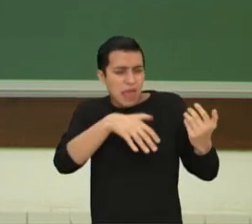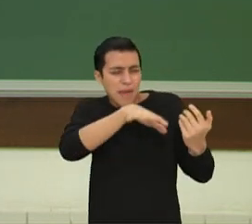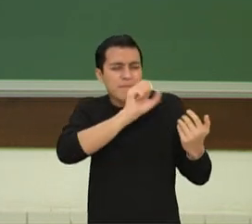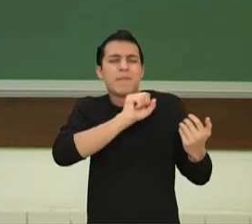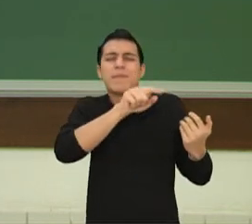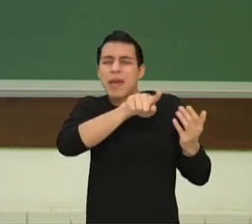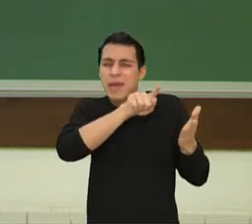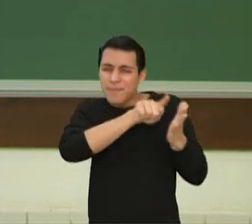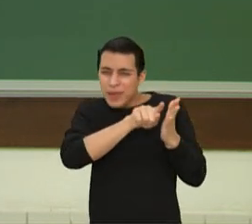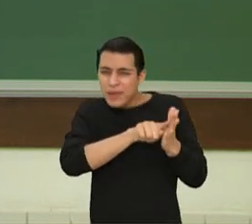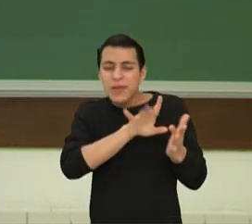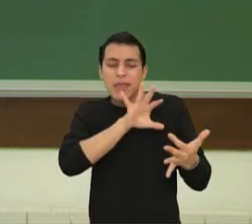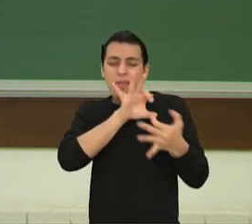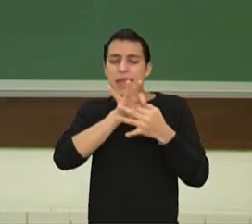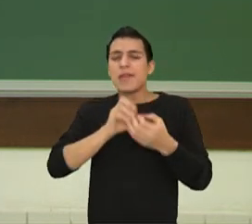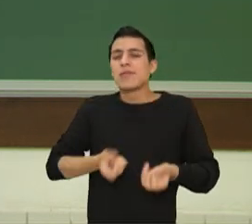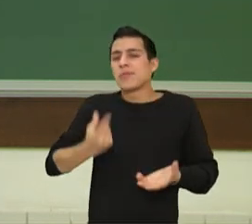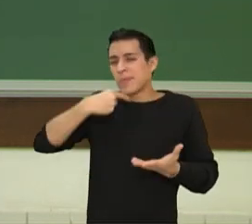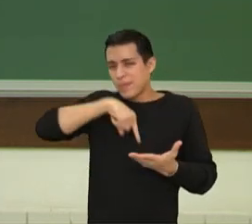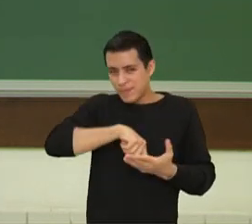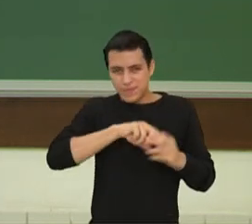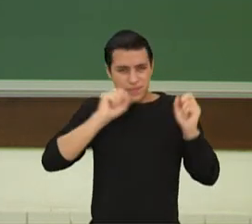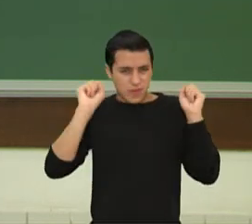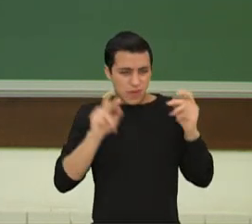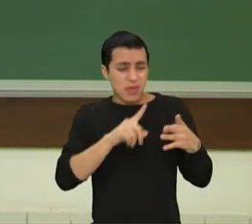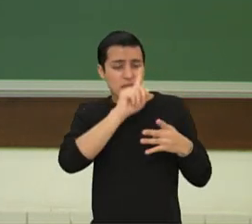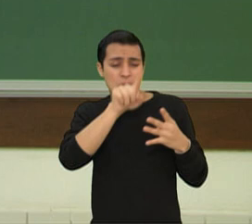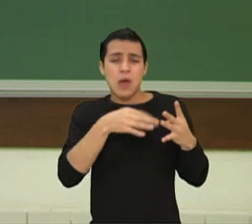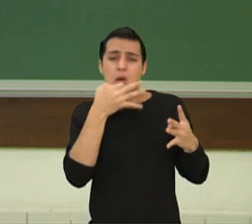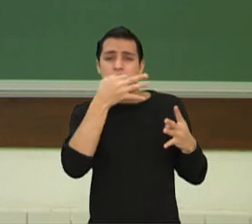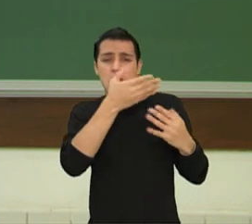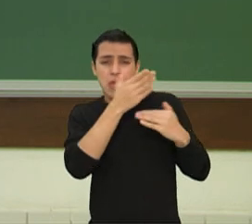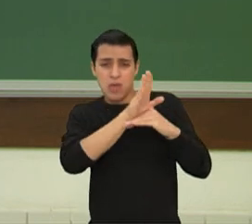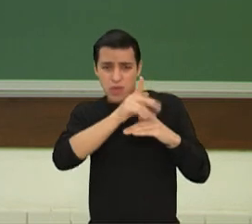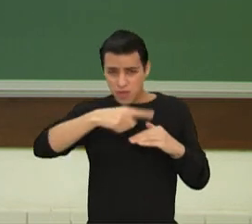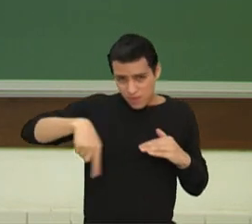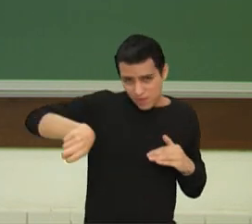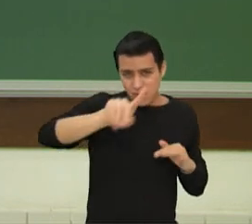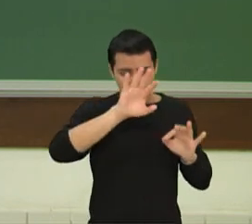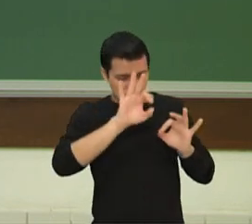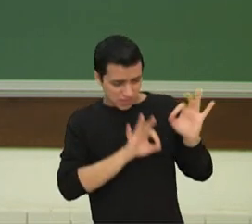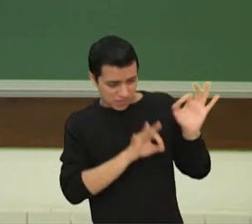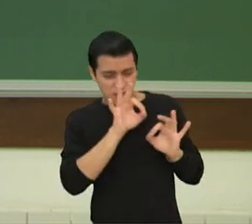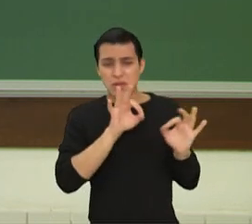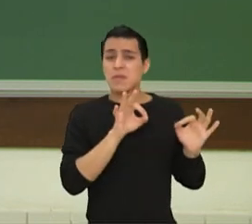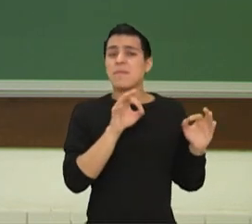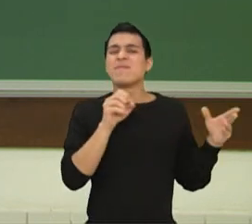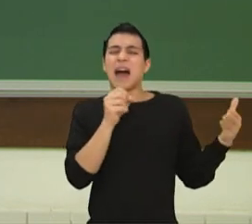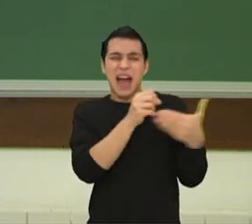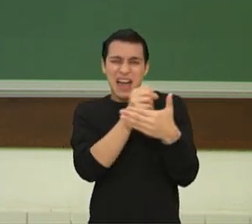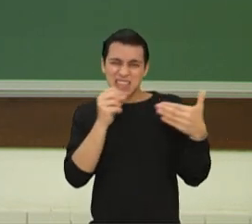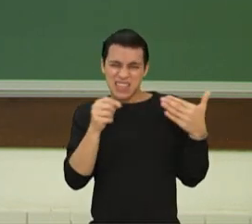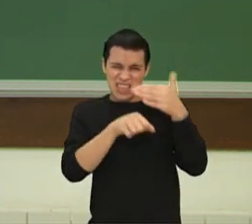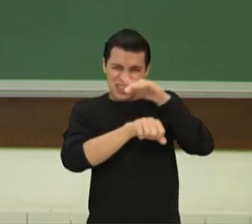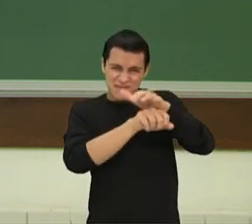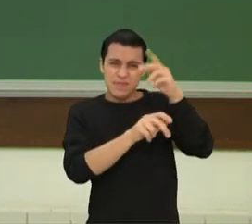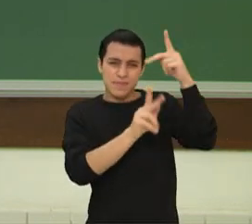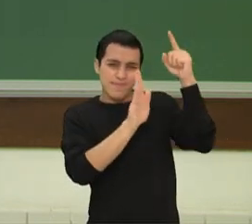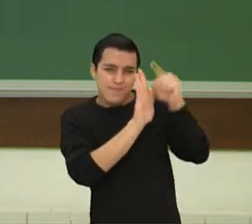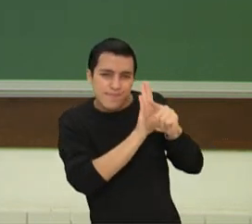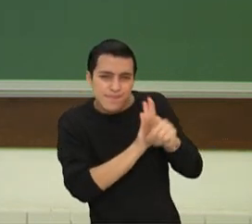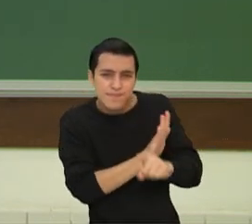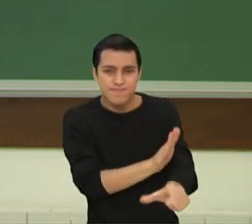ela subjetiva, certo? Ficam aí 4 sugestões para você poder utilizar, se basear e fazer a sua